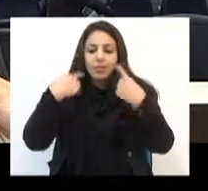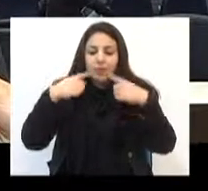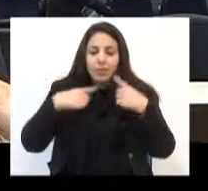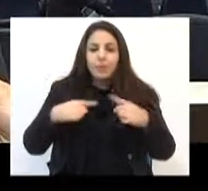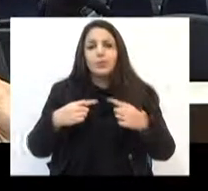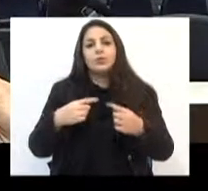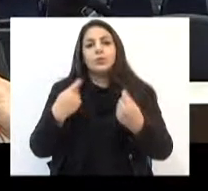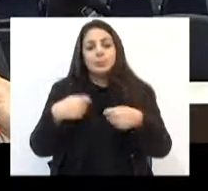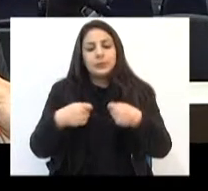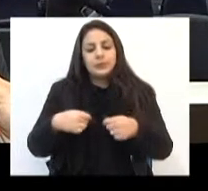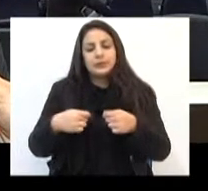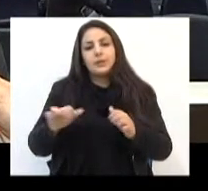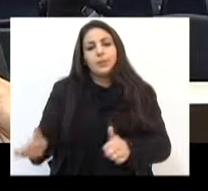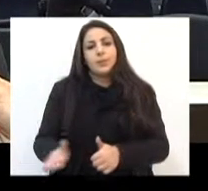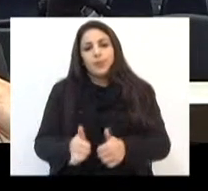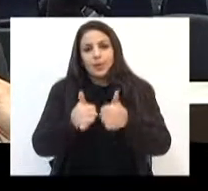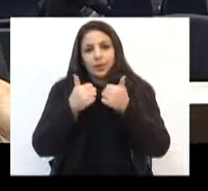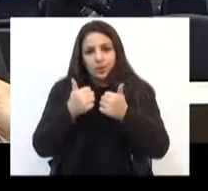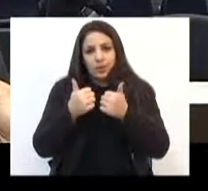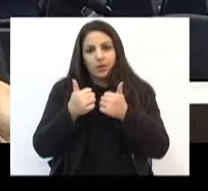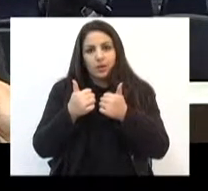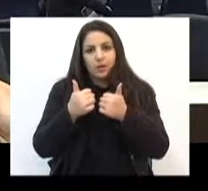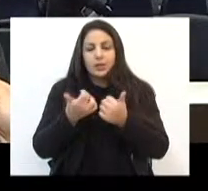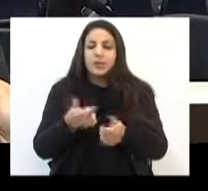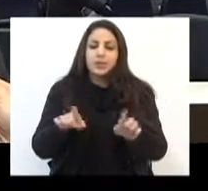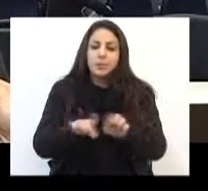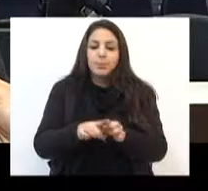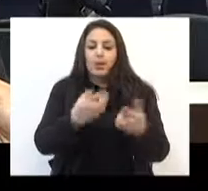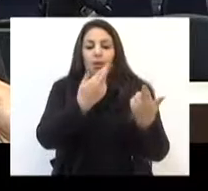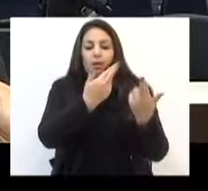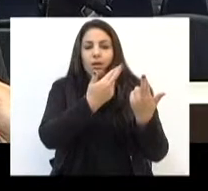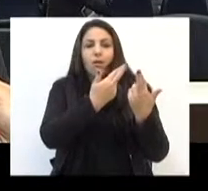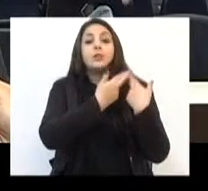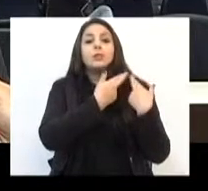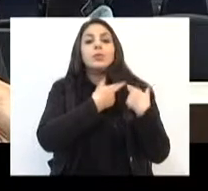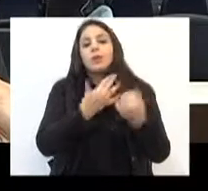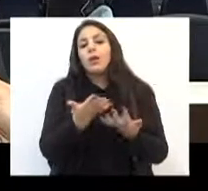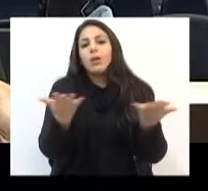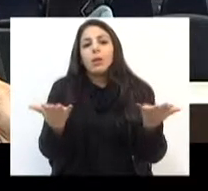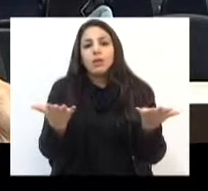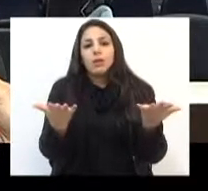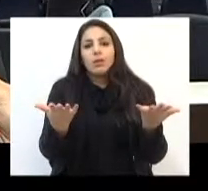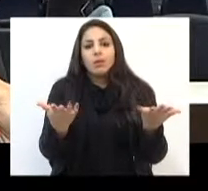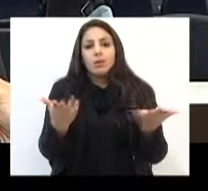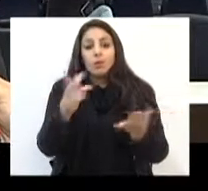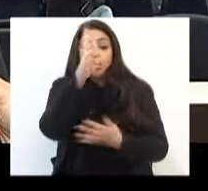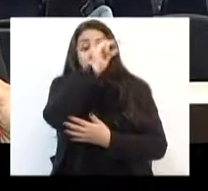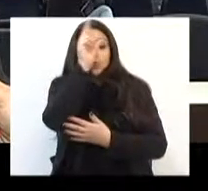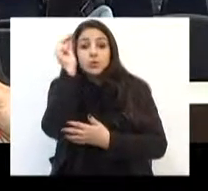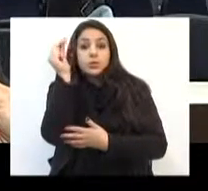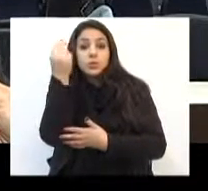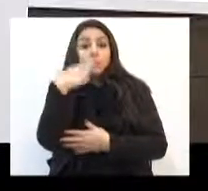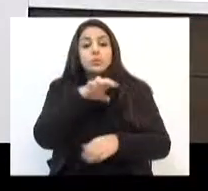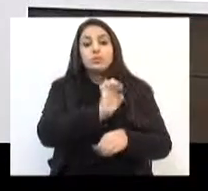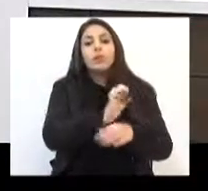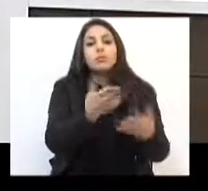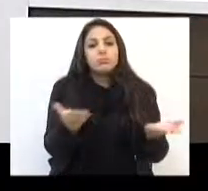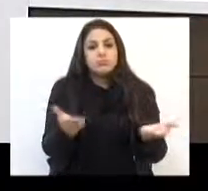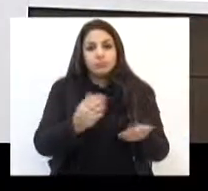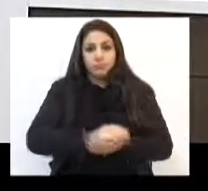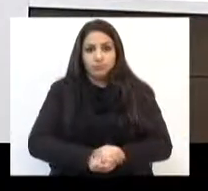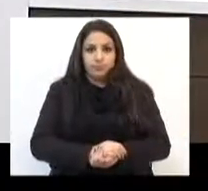forte. Também a questão da proliferação de ratos e outros bichos, né, outros insetos, que incomodam